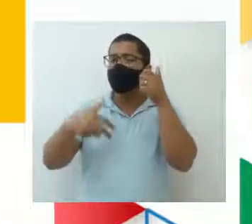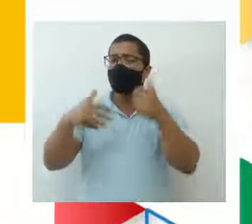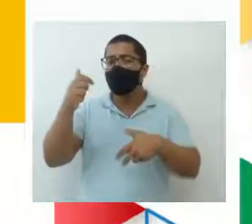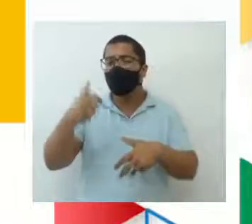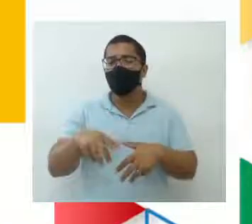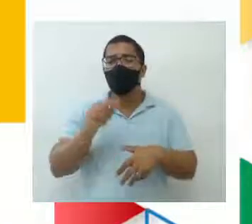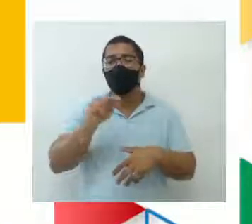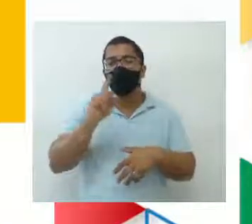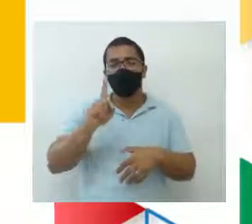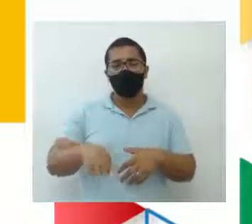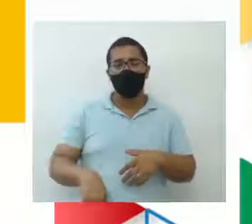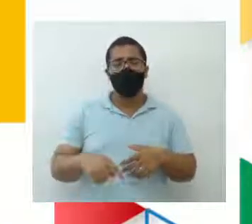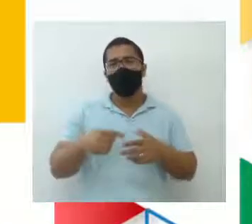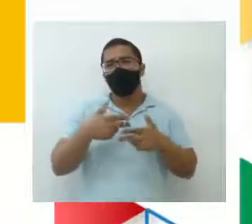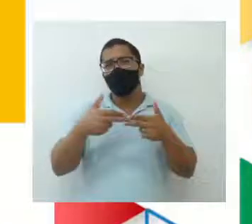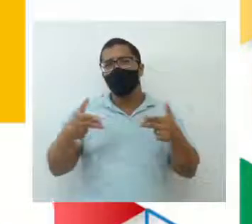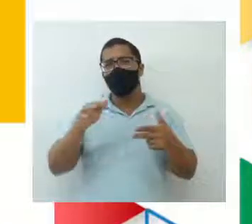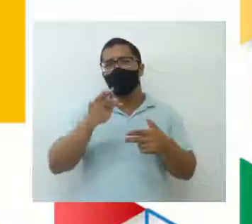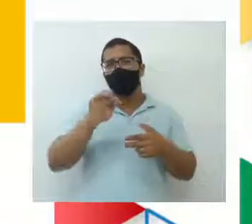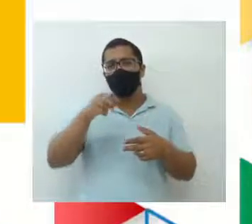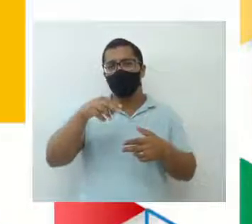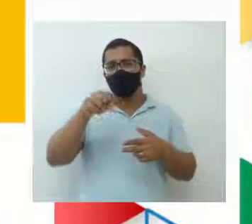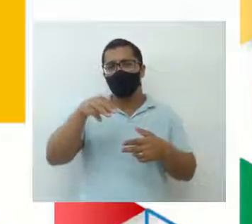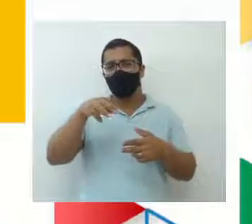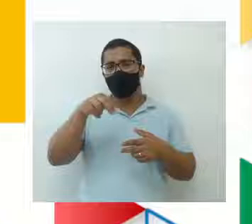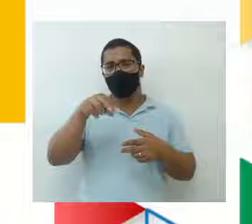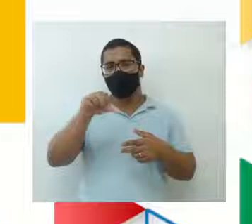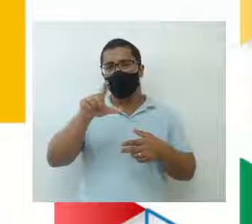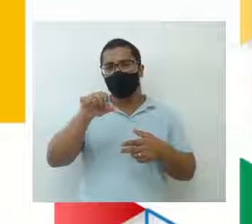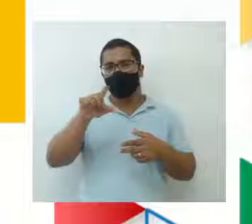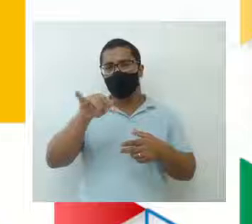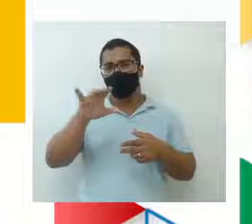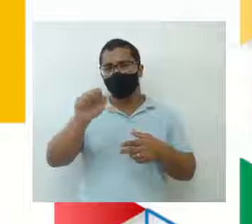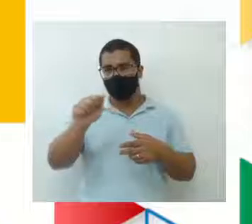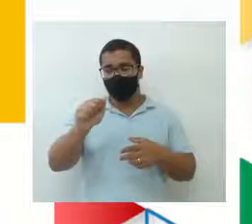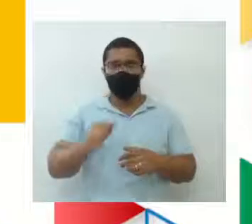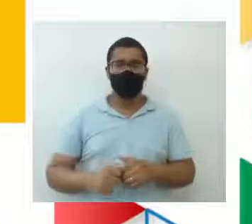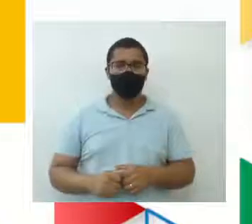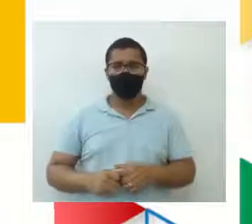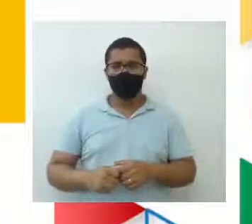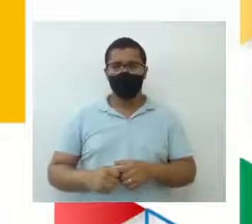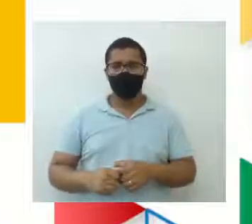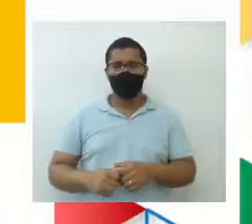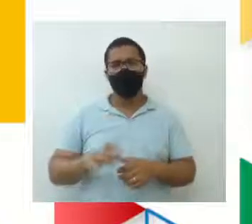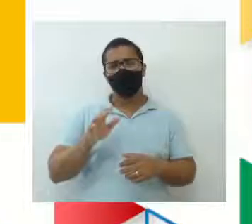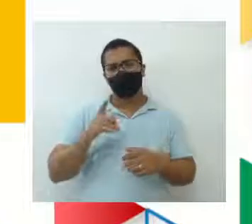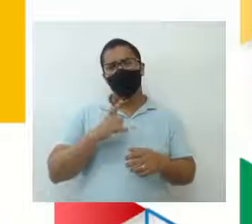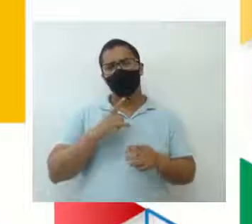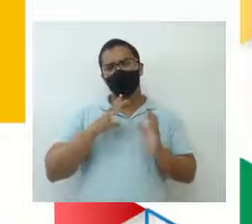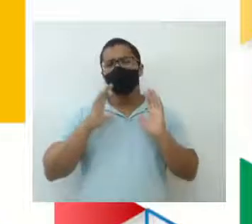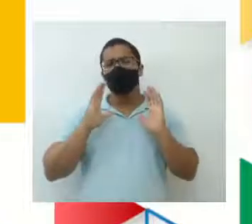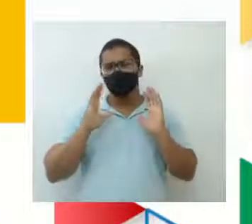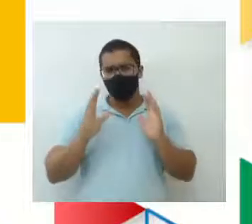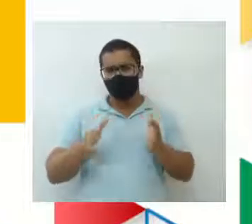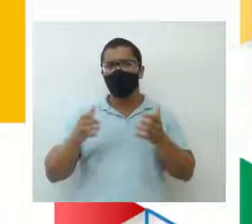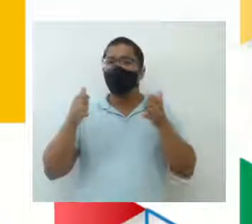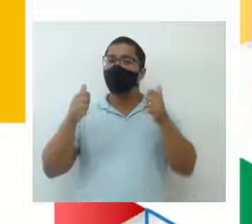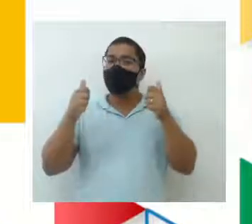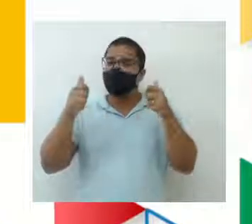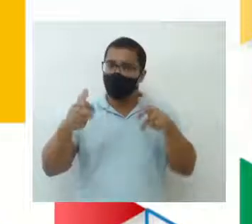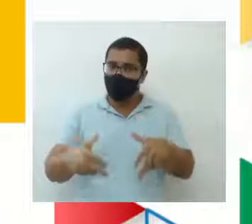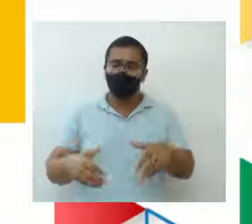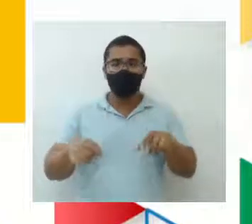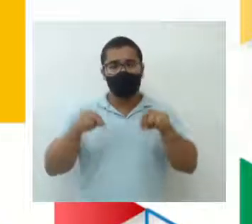teoria fenomenológica de Russell. Vamos conhecer? Então vamos ver aqui. Sobre tudo aquilo que nós falamos, estamos